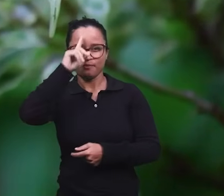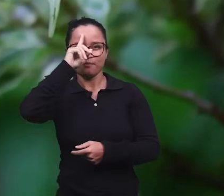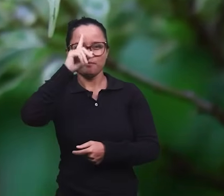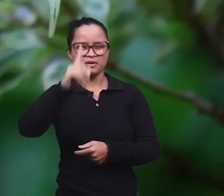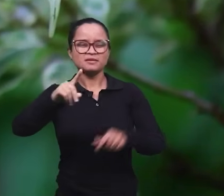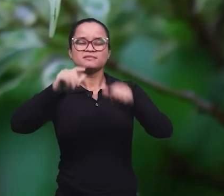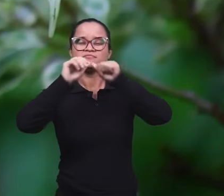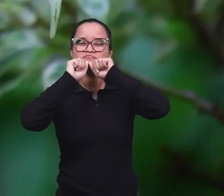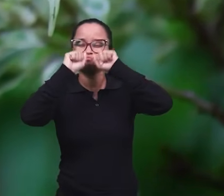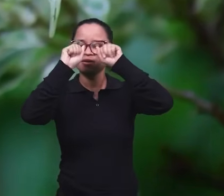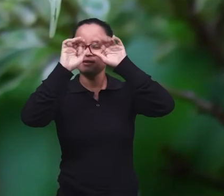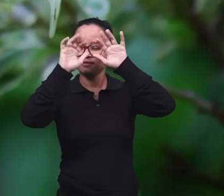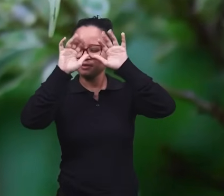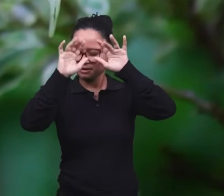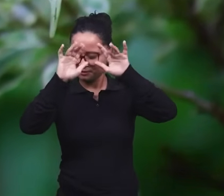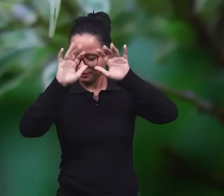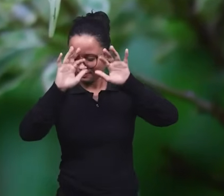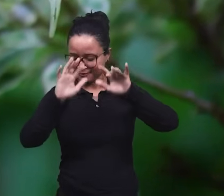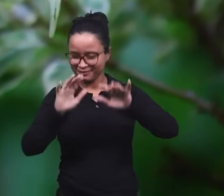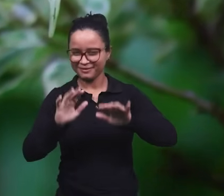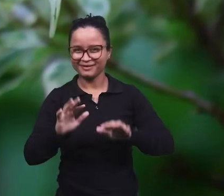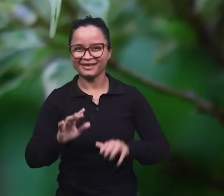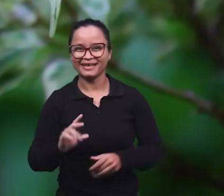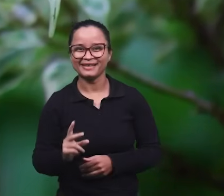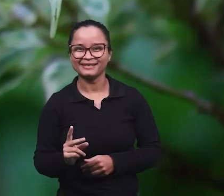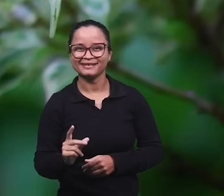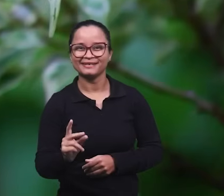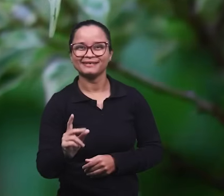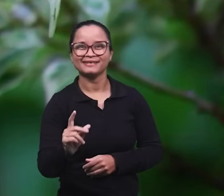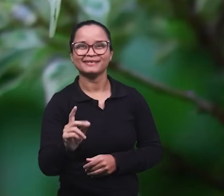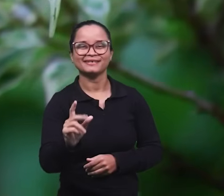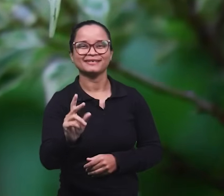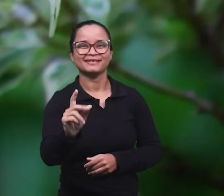ordena a bênção para sempre,